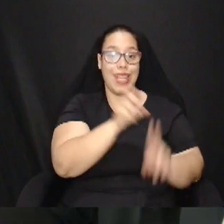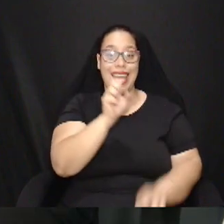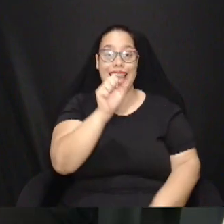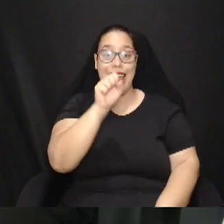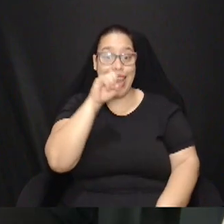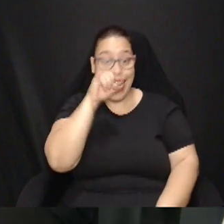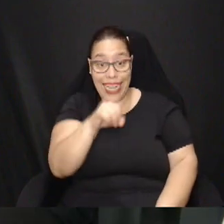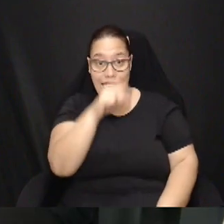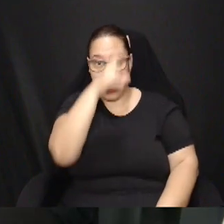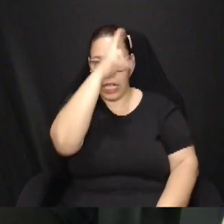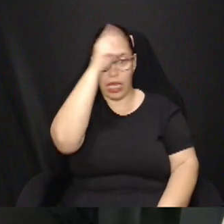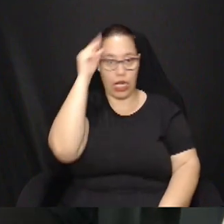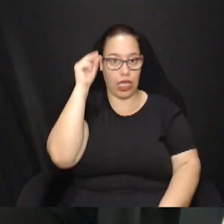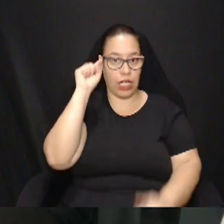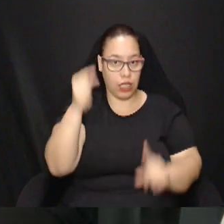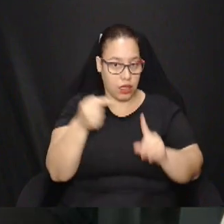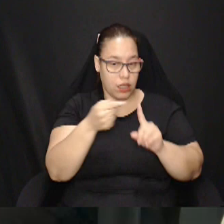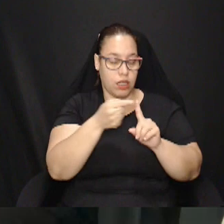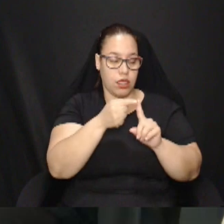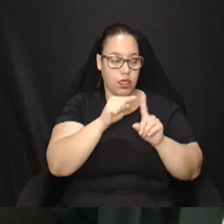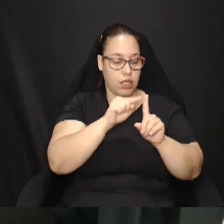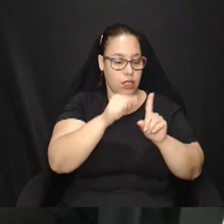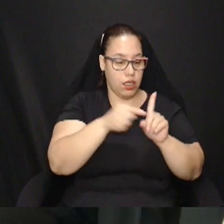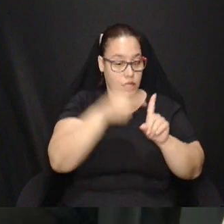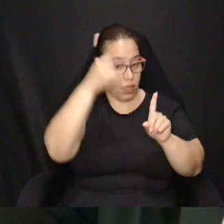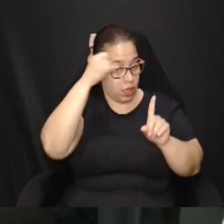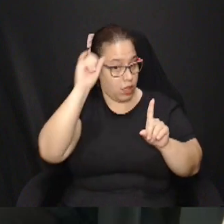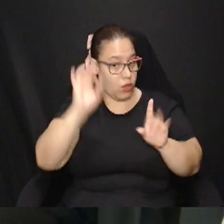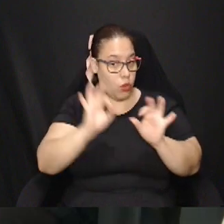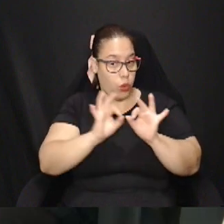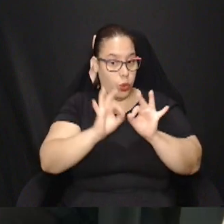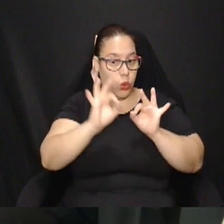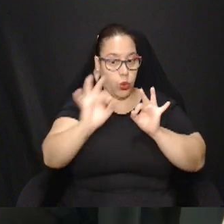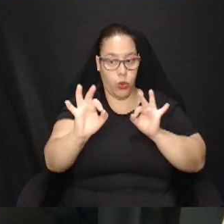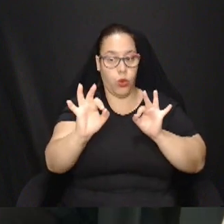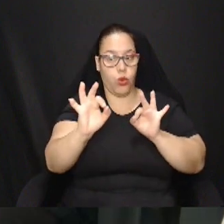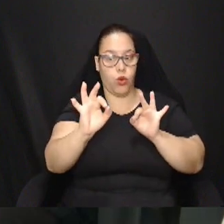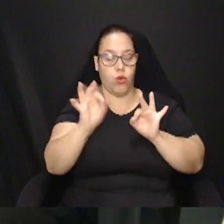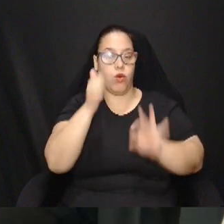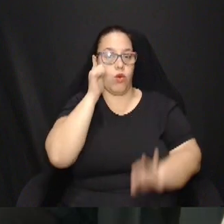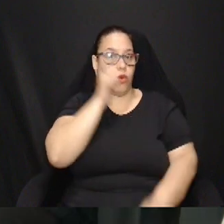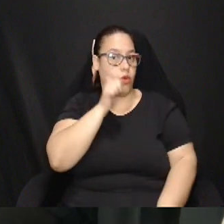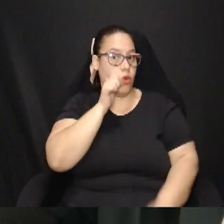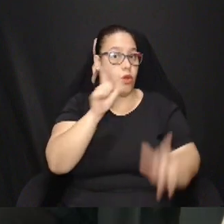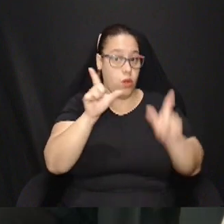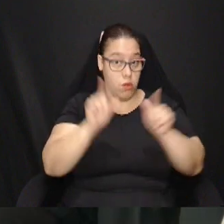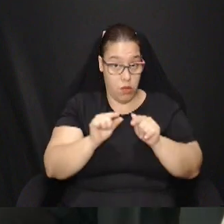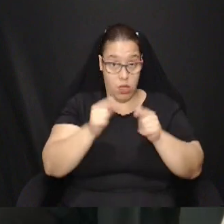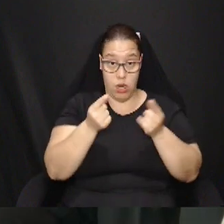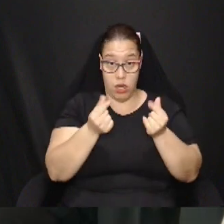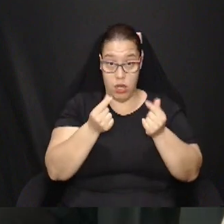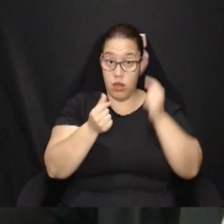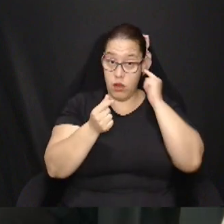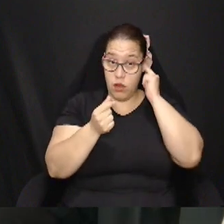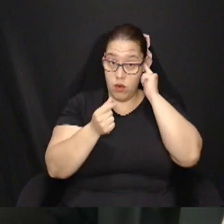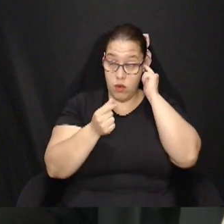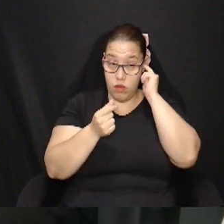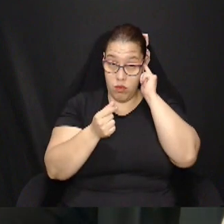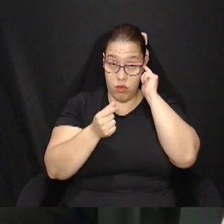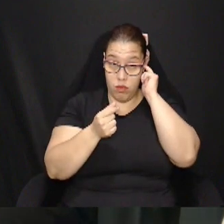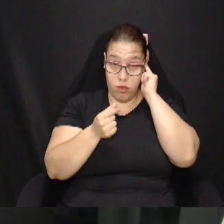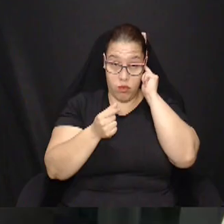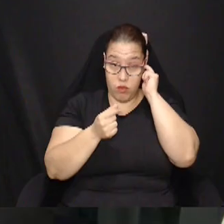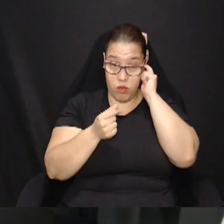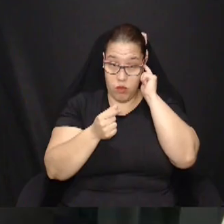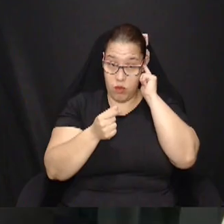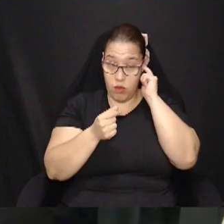métodos anticoncepcionais de longa duração ao alcance de mulheres de baixa renda, reduziríamos a taxa de gravidez não